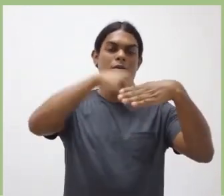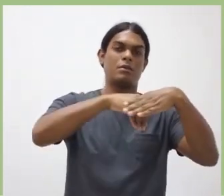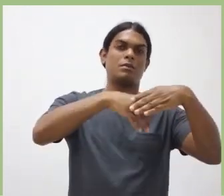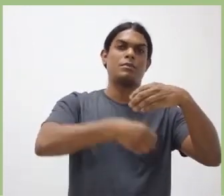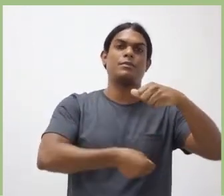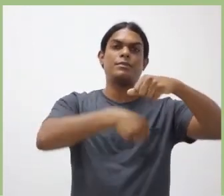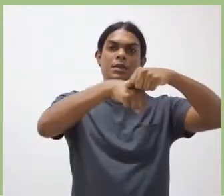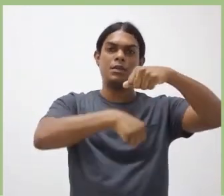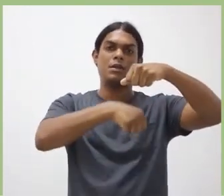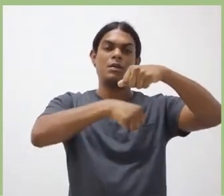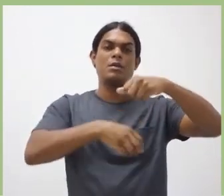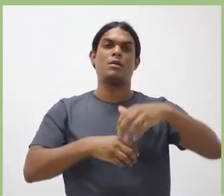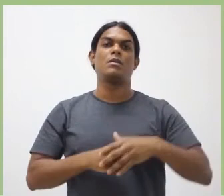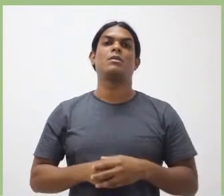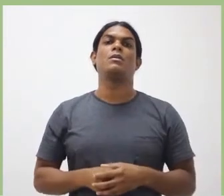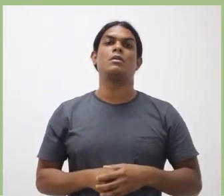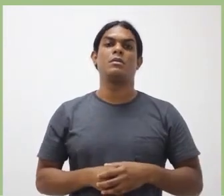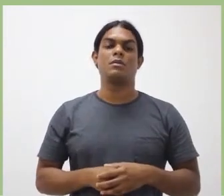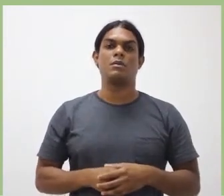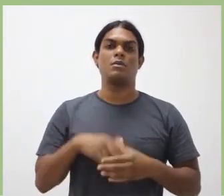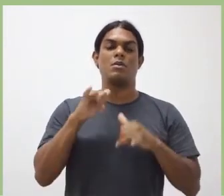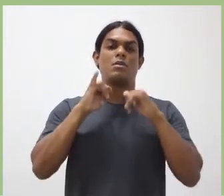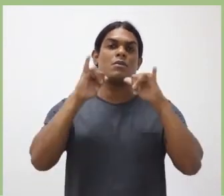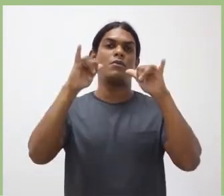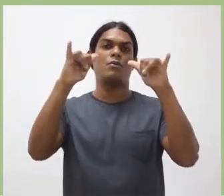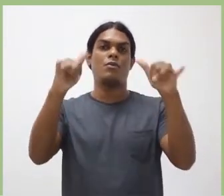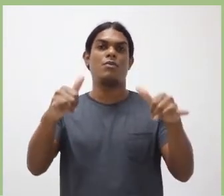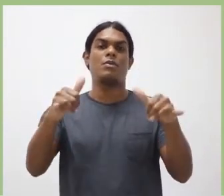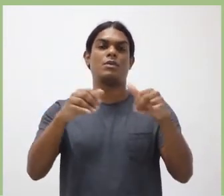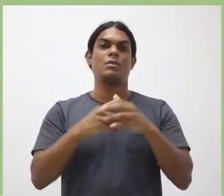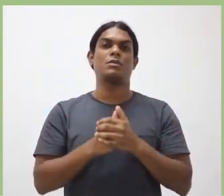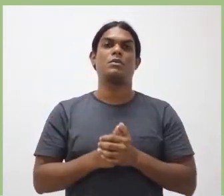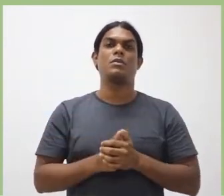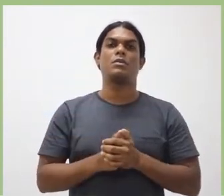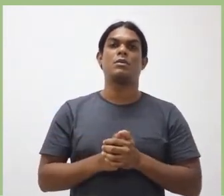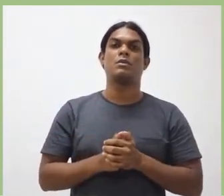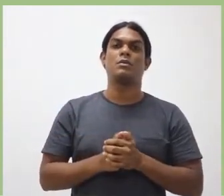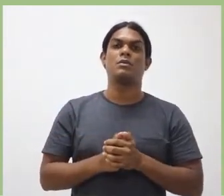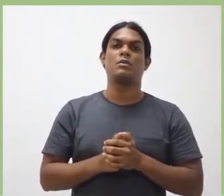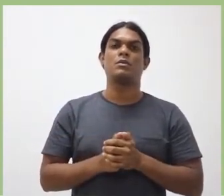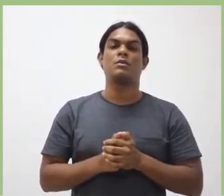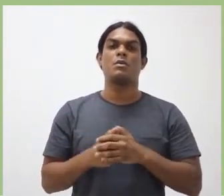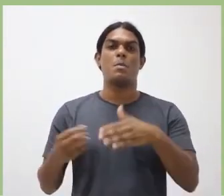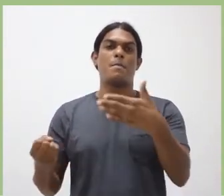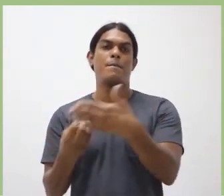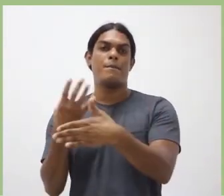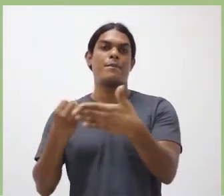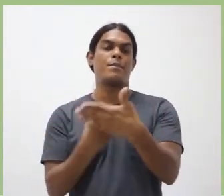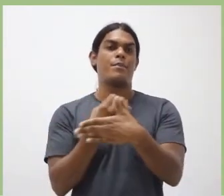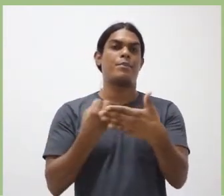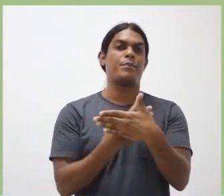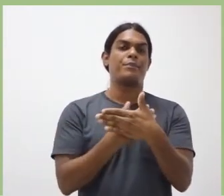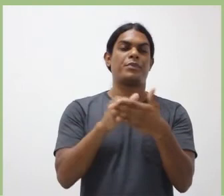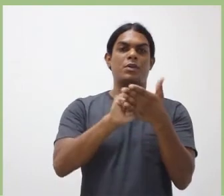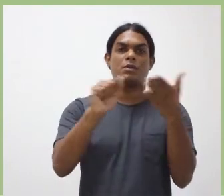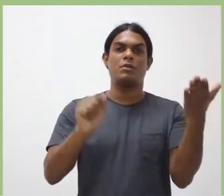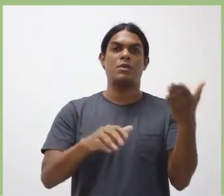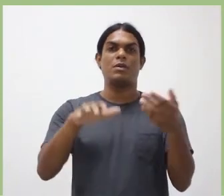obtenção, armazenagem, manutenção de informações e programação de produção, são consideradas as atividades de